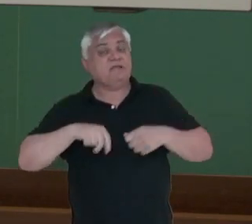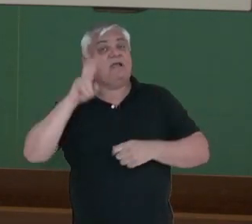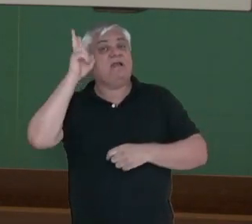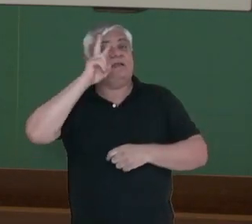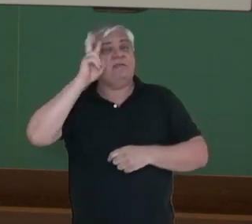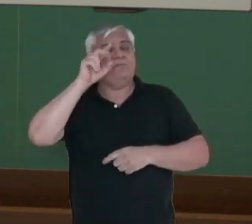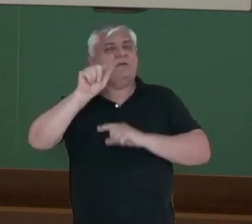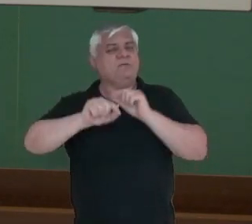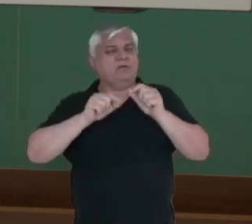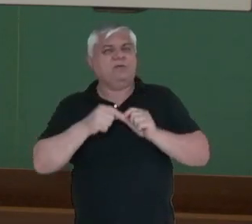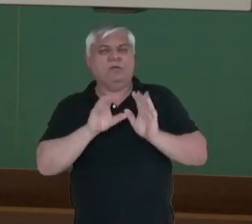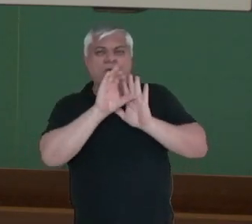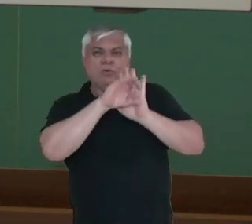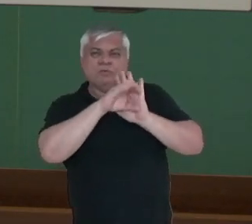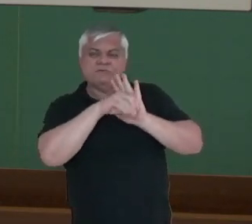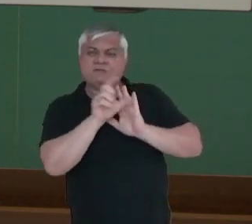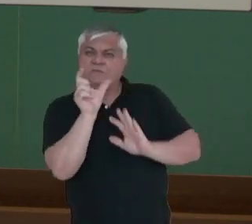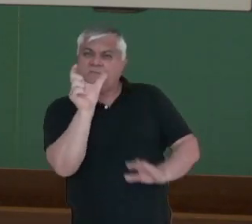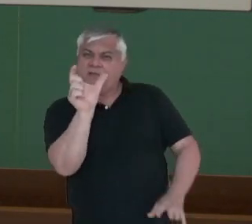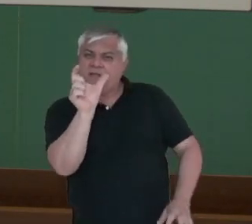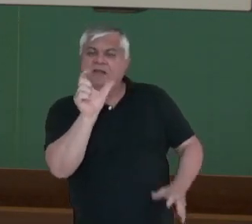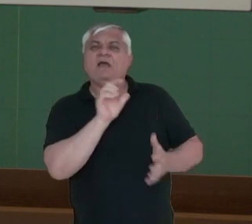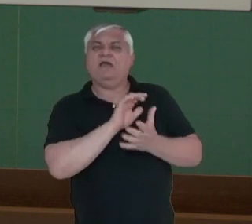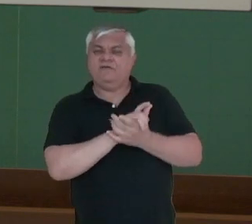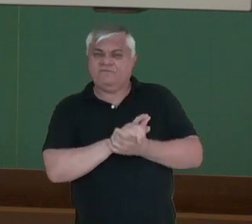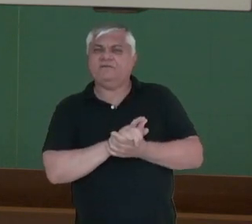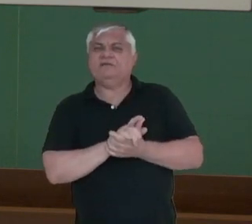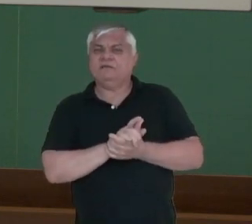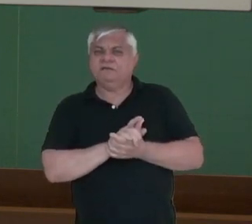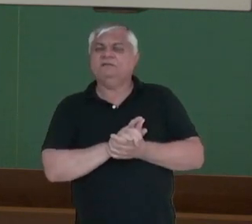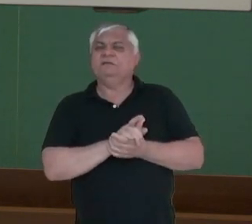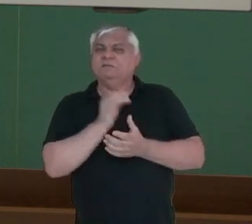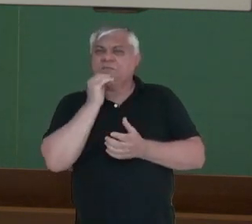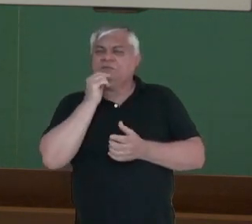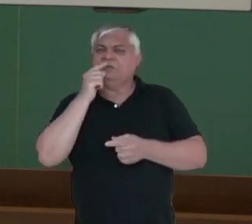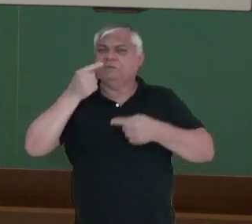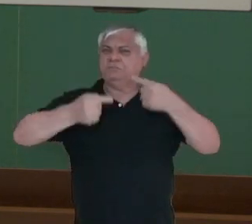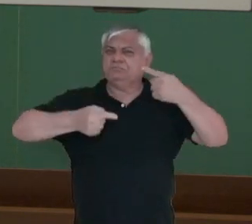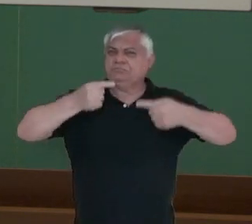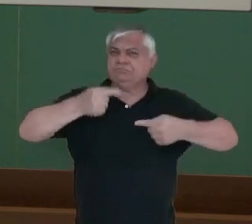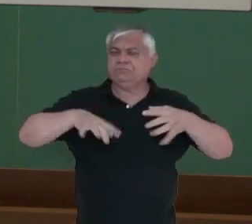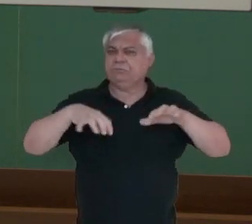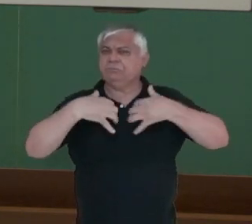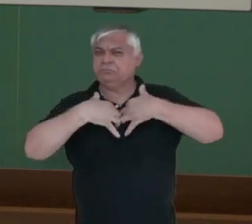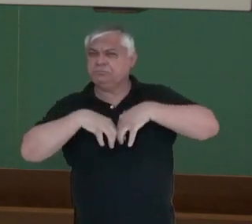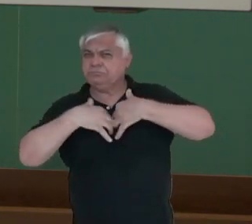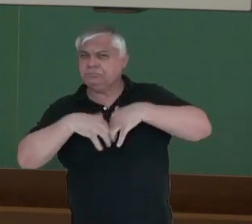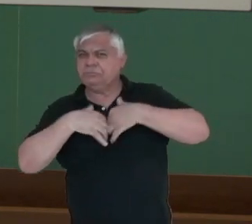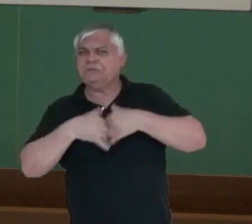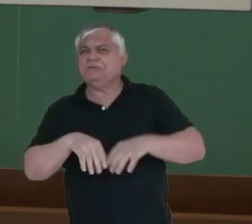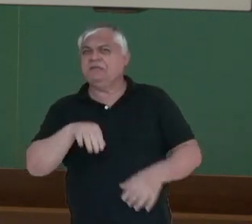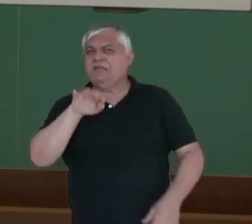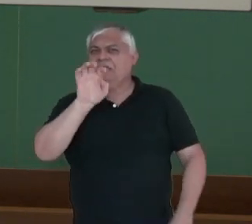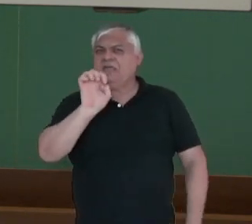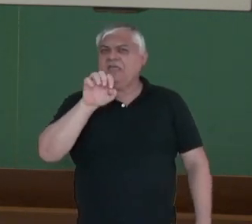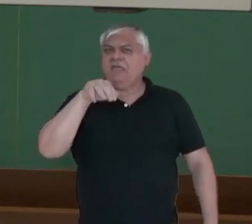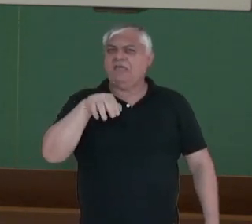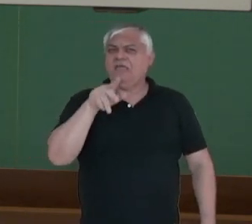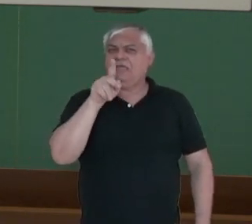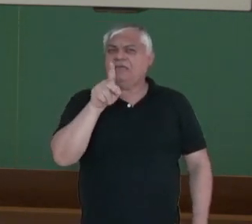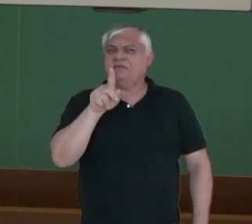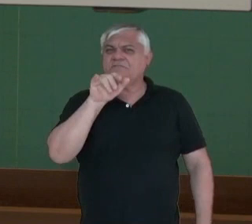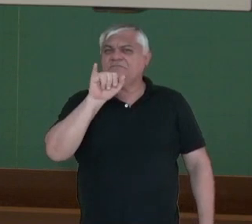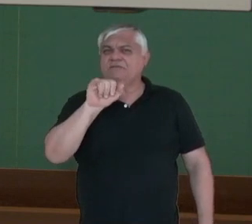do conceito, do contexto das discussões, das reflexões sobre o empirismo.